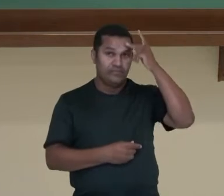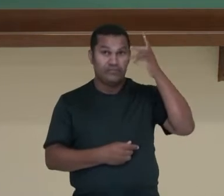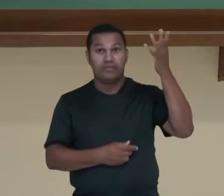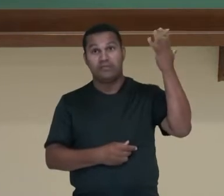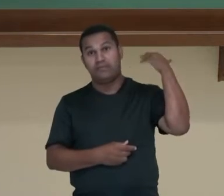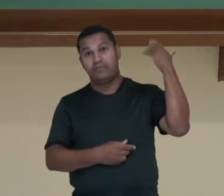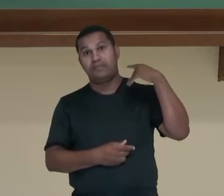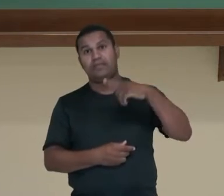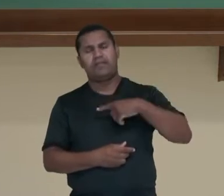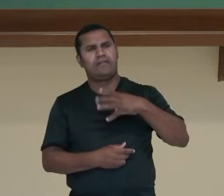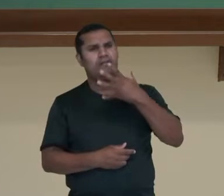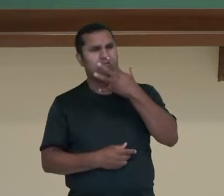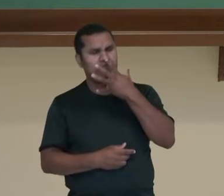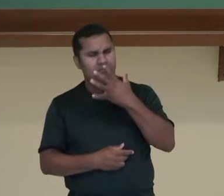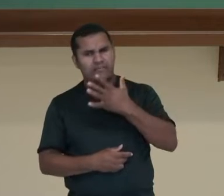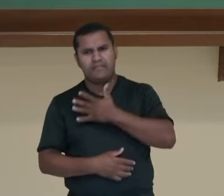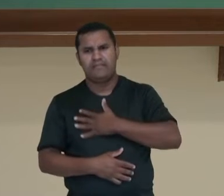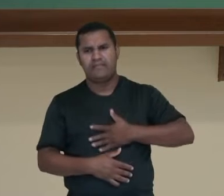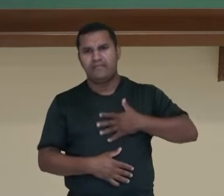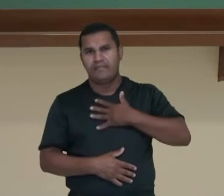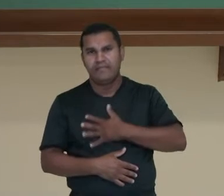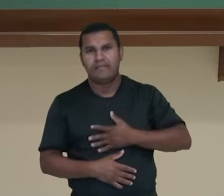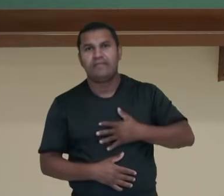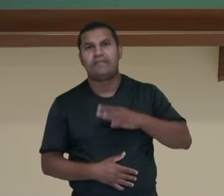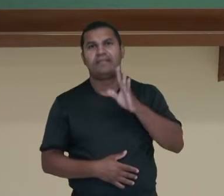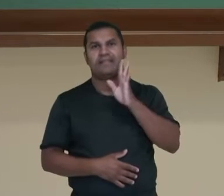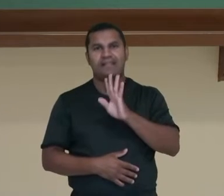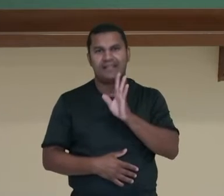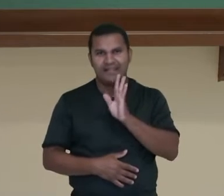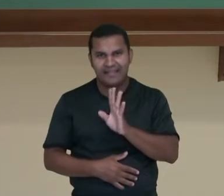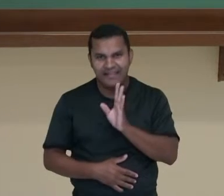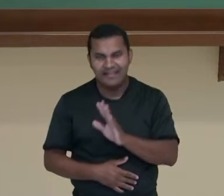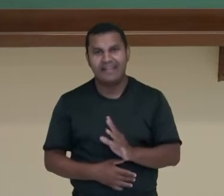época, dizendo que a